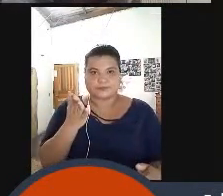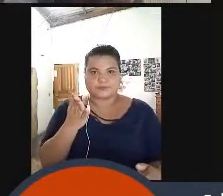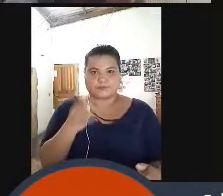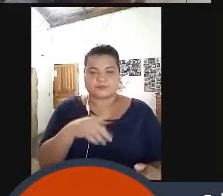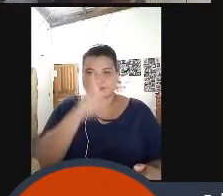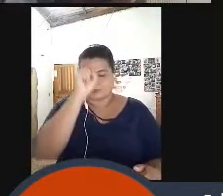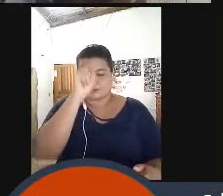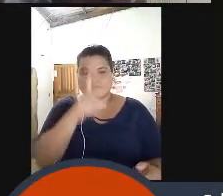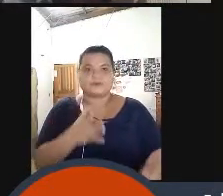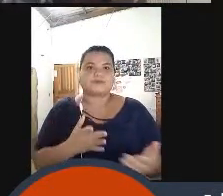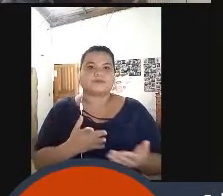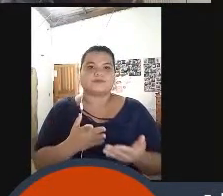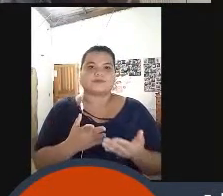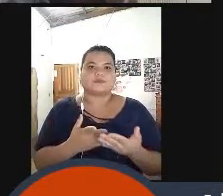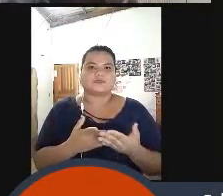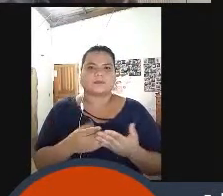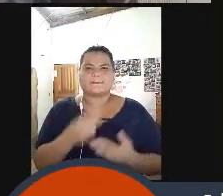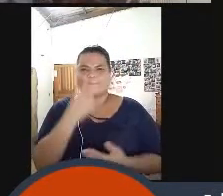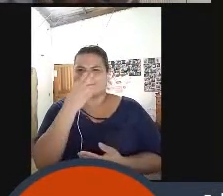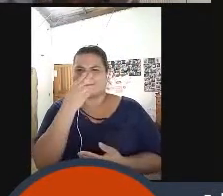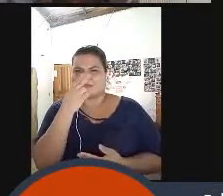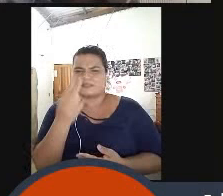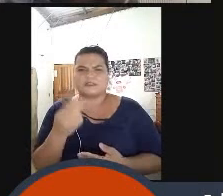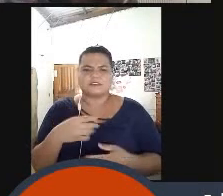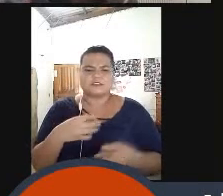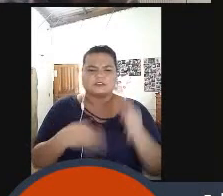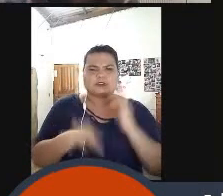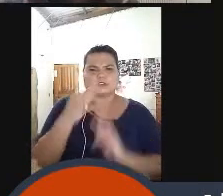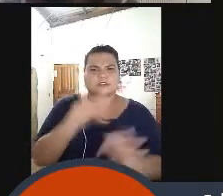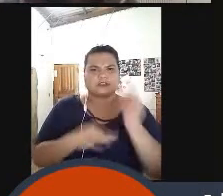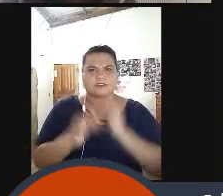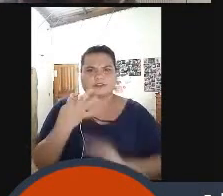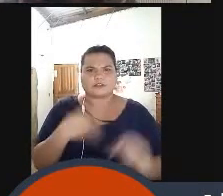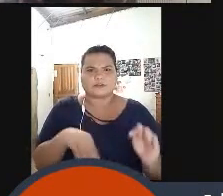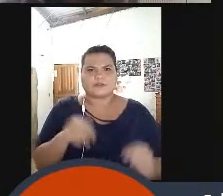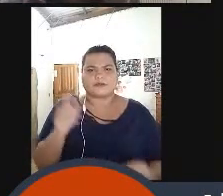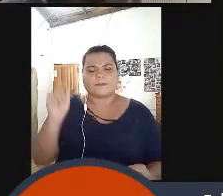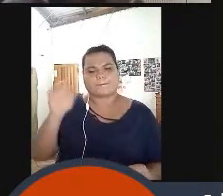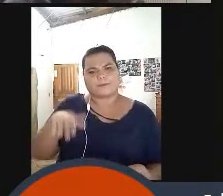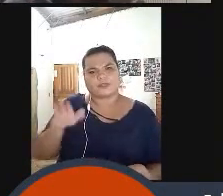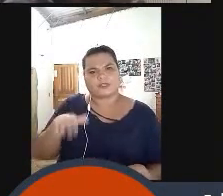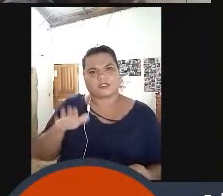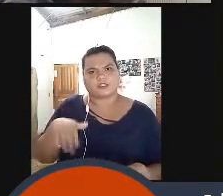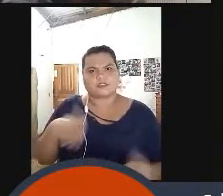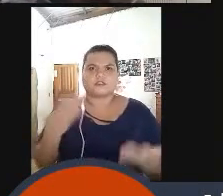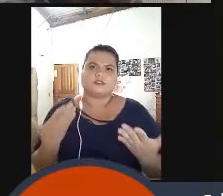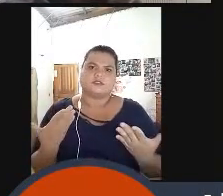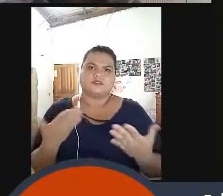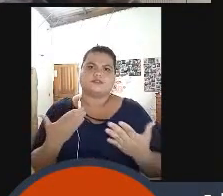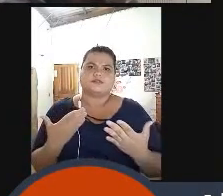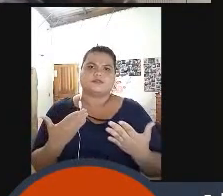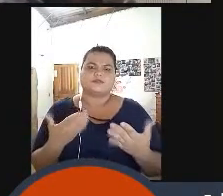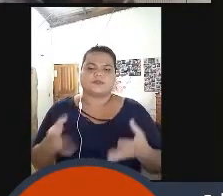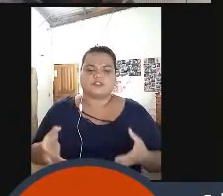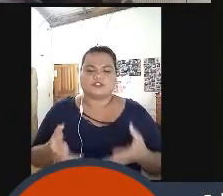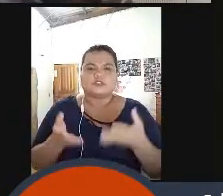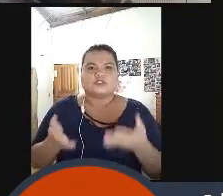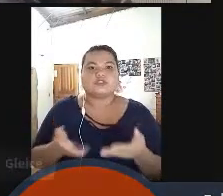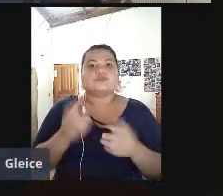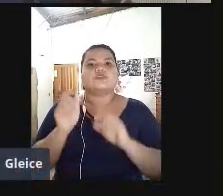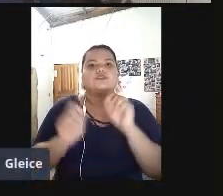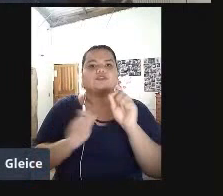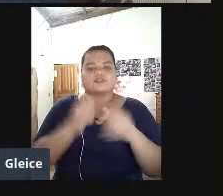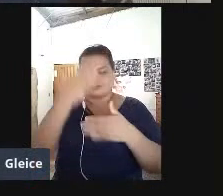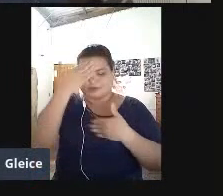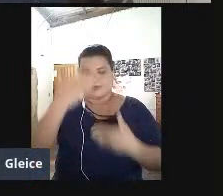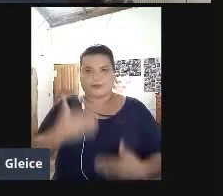aparelhozinho relativamente barato, mas pouco utilizado, para eletroestimulação neuromuscular. Então, a gente testa antes de utilizar